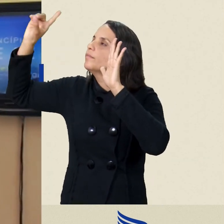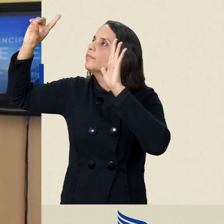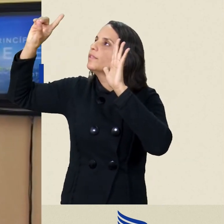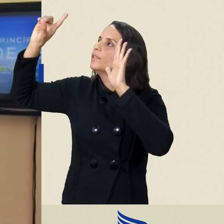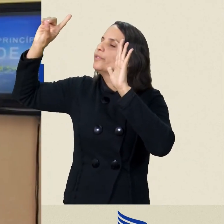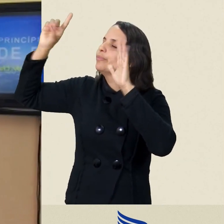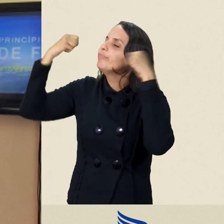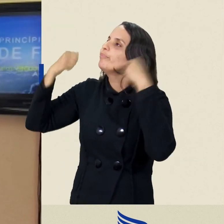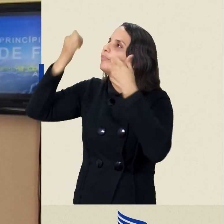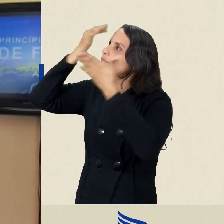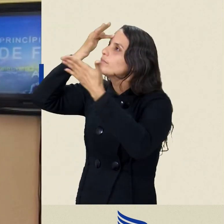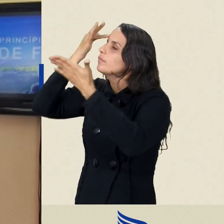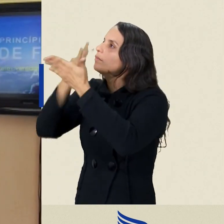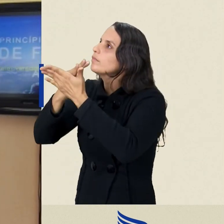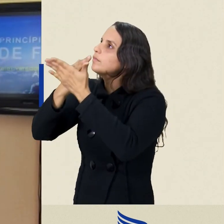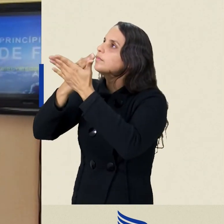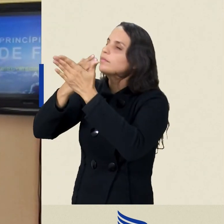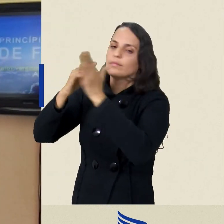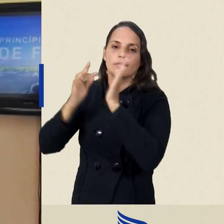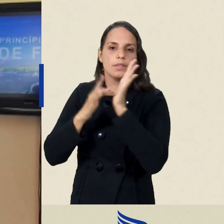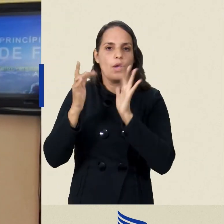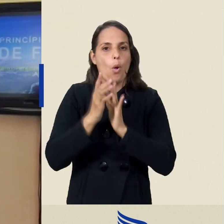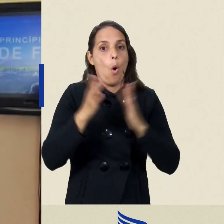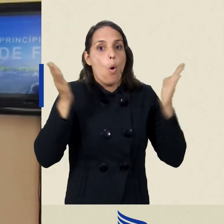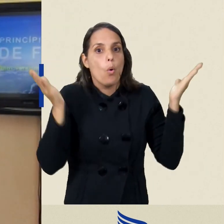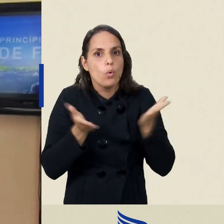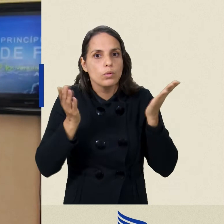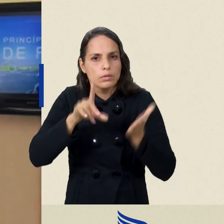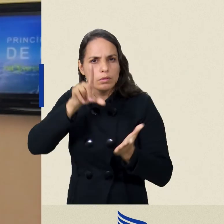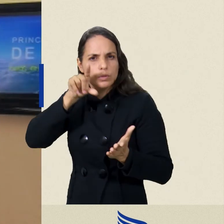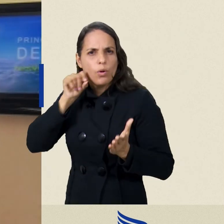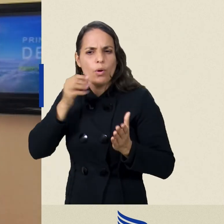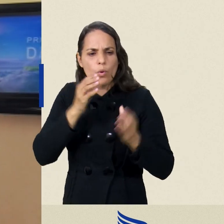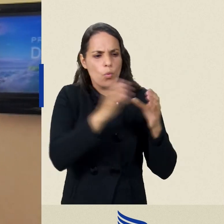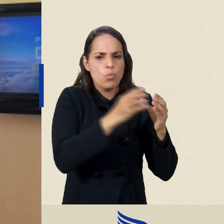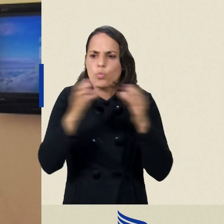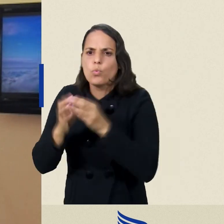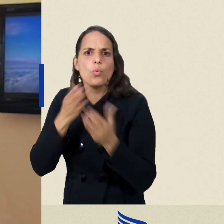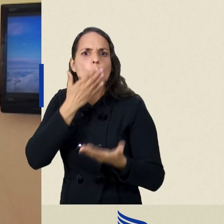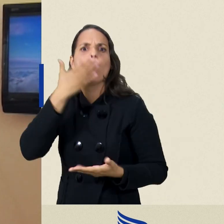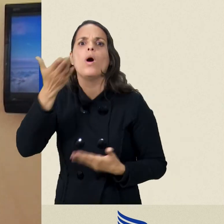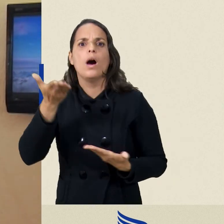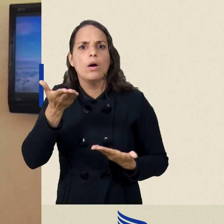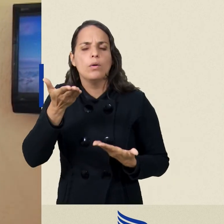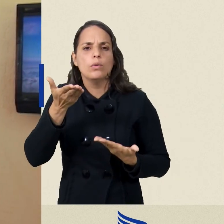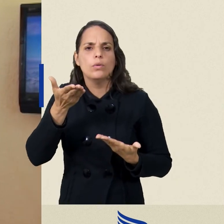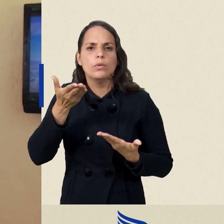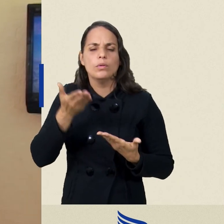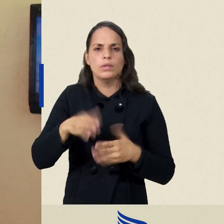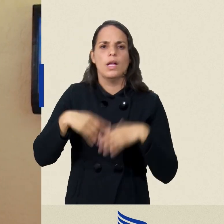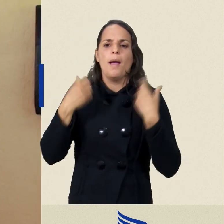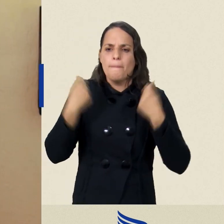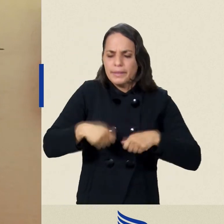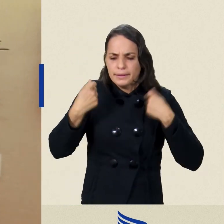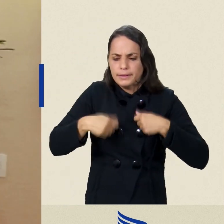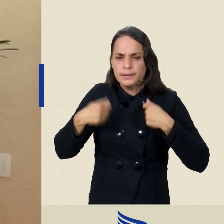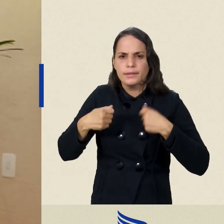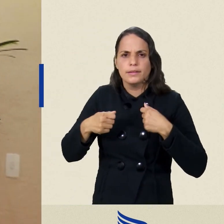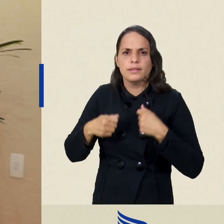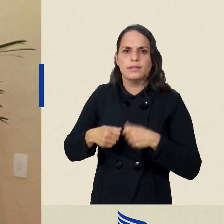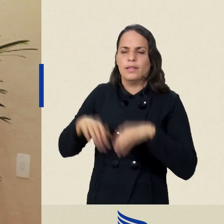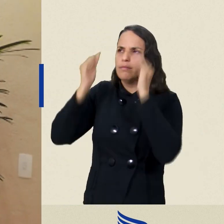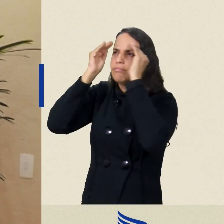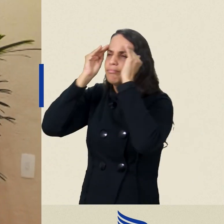de Jesus. Faça hoje sua escolha. Em que grupo estará naquele dia? A semeadura é opcional, mas a colheita